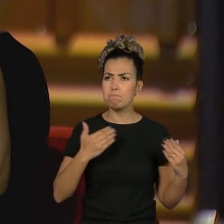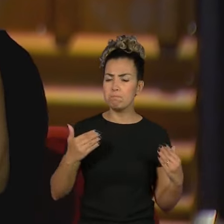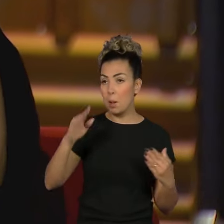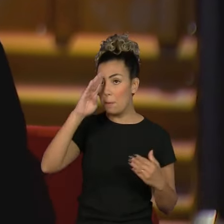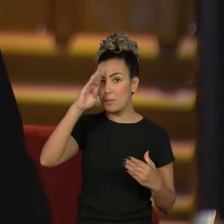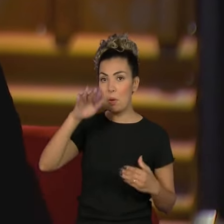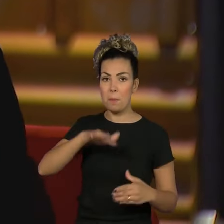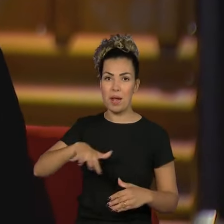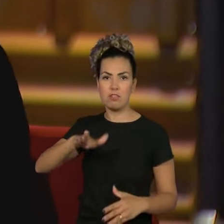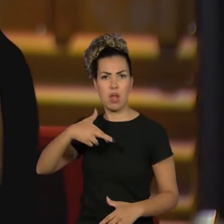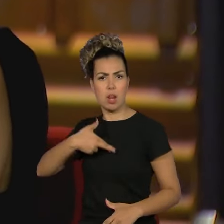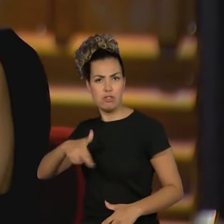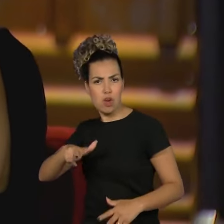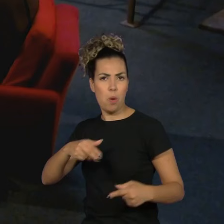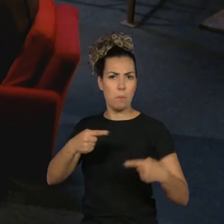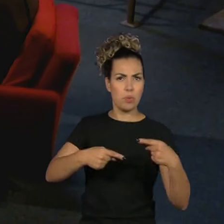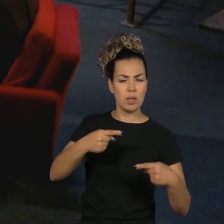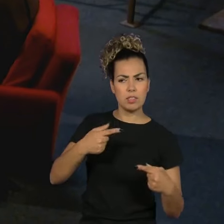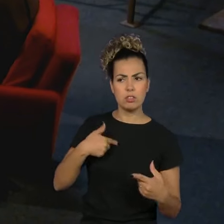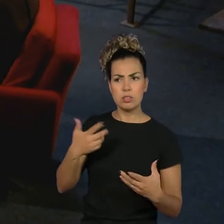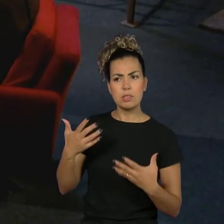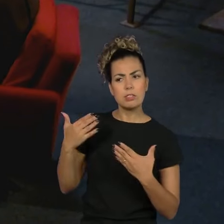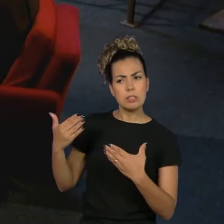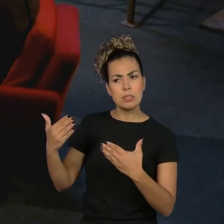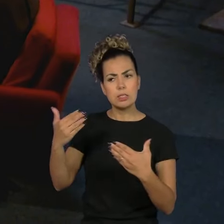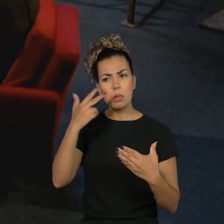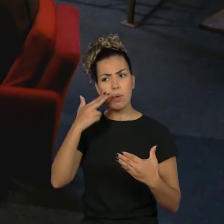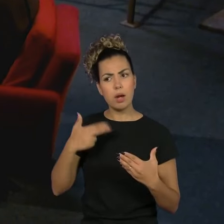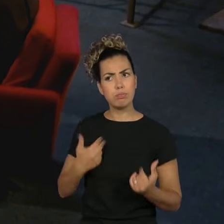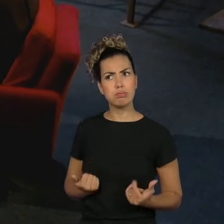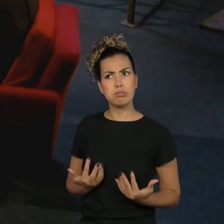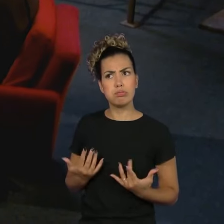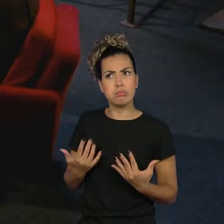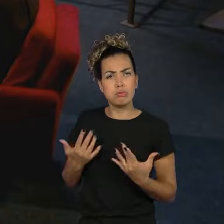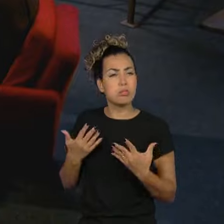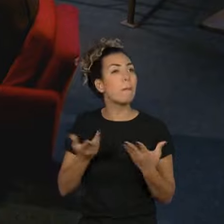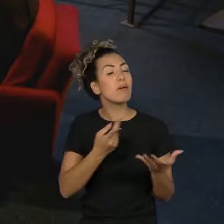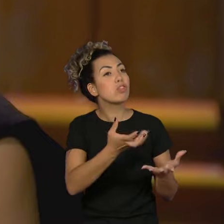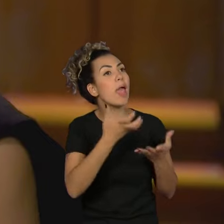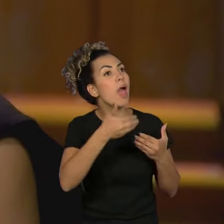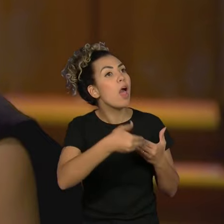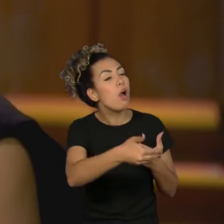política religião que estavam naquele momento me movendo Onde você quer chegar